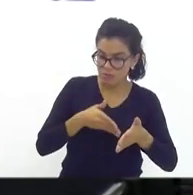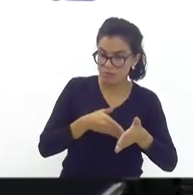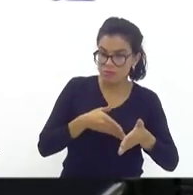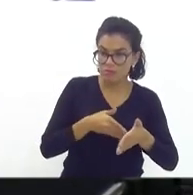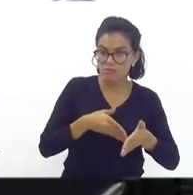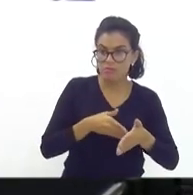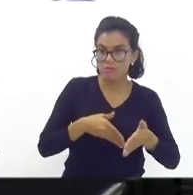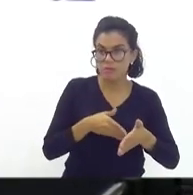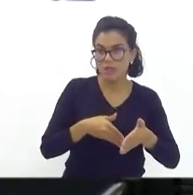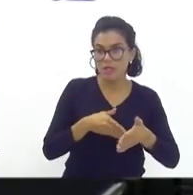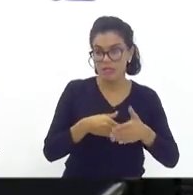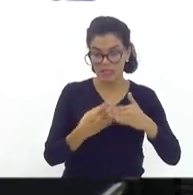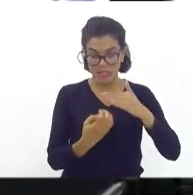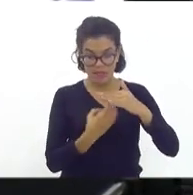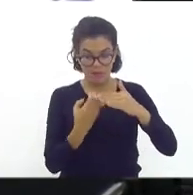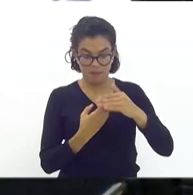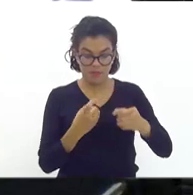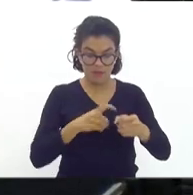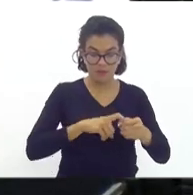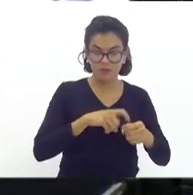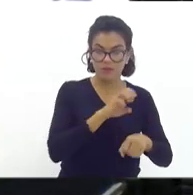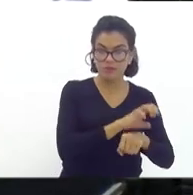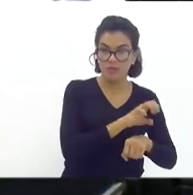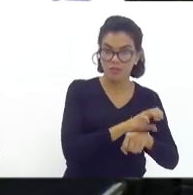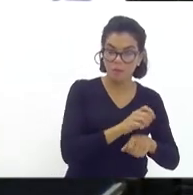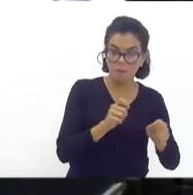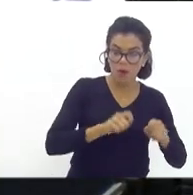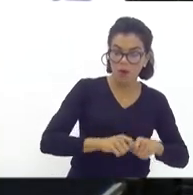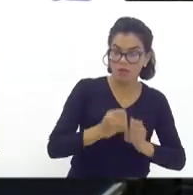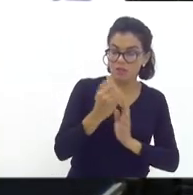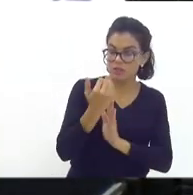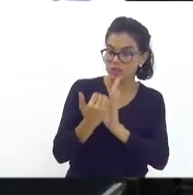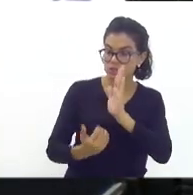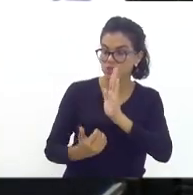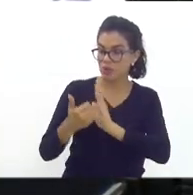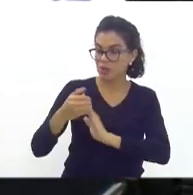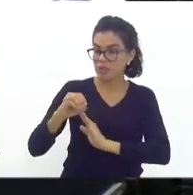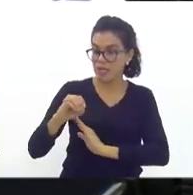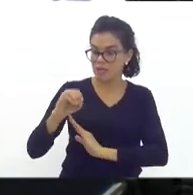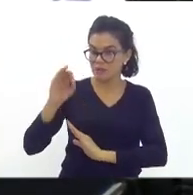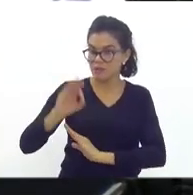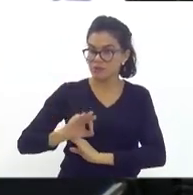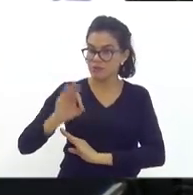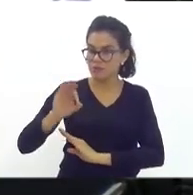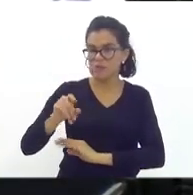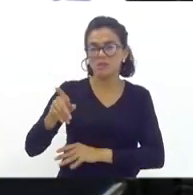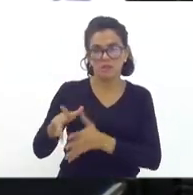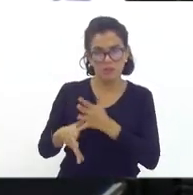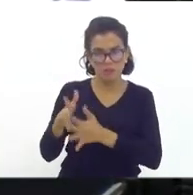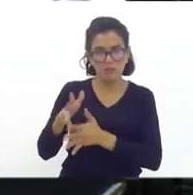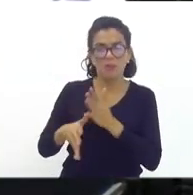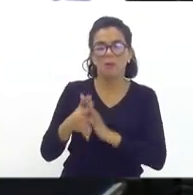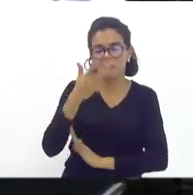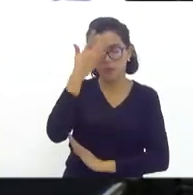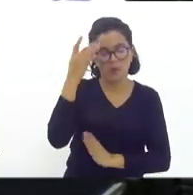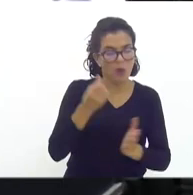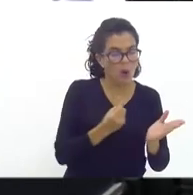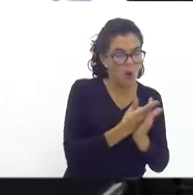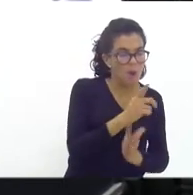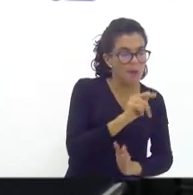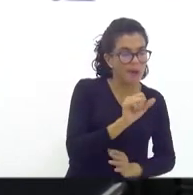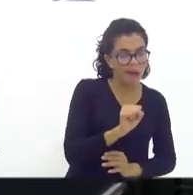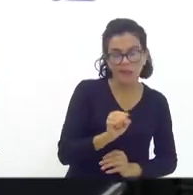a concessionária possa dar um desconto maior que 10%. isso tem prejudicado muitos revendedores